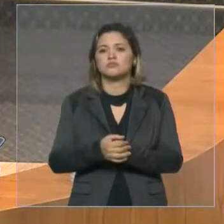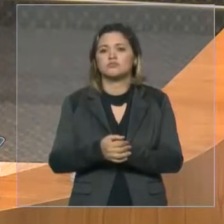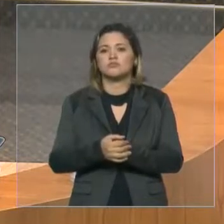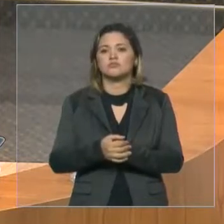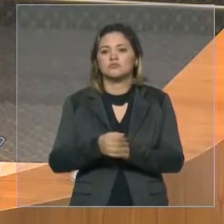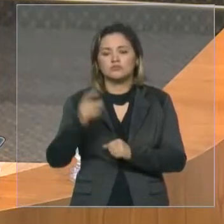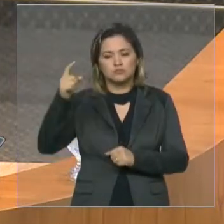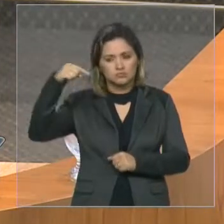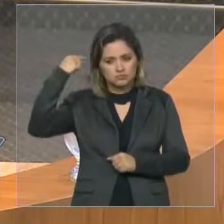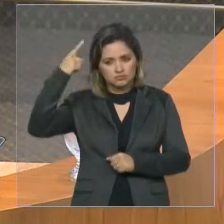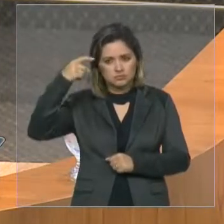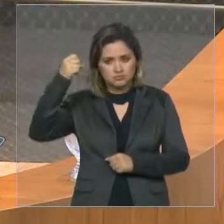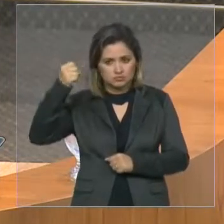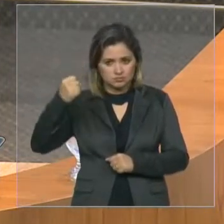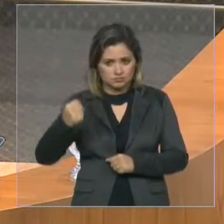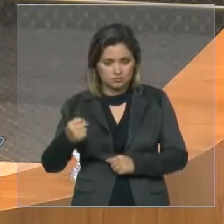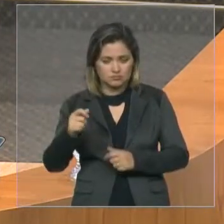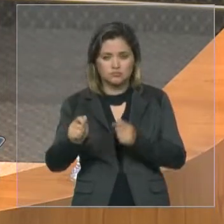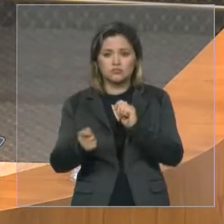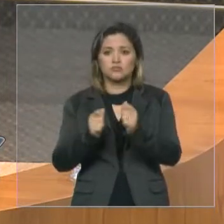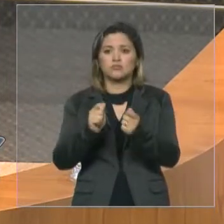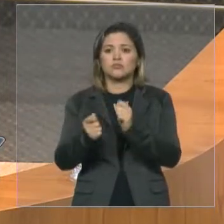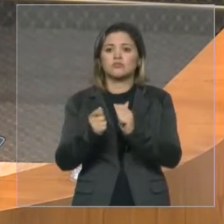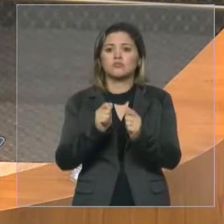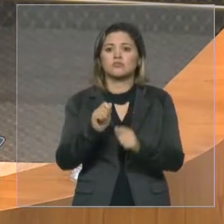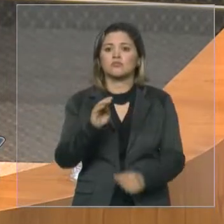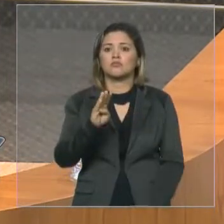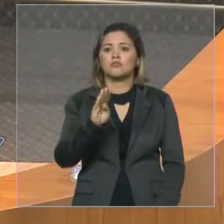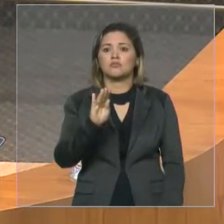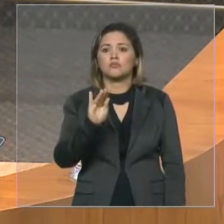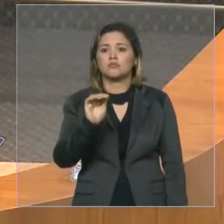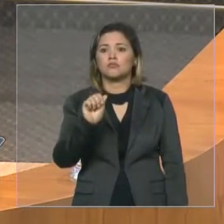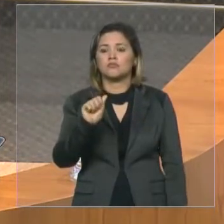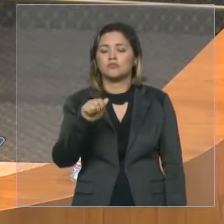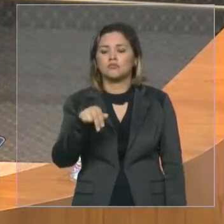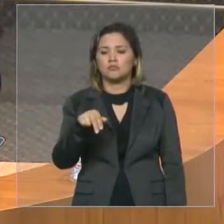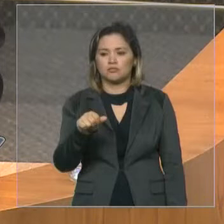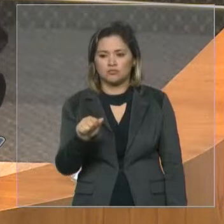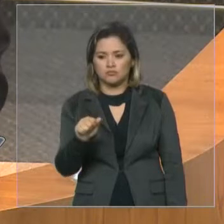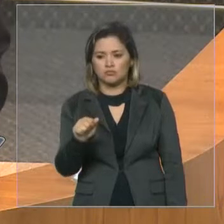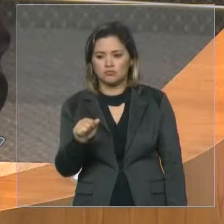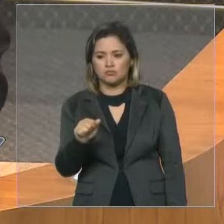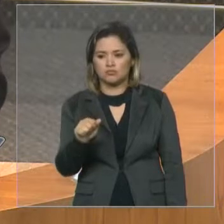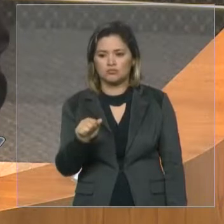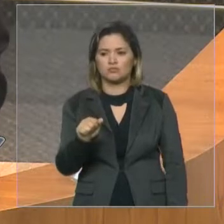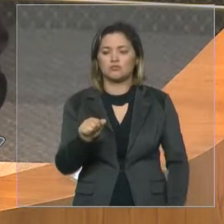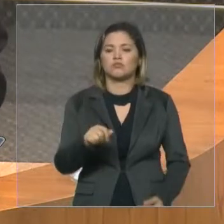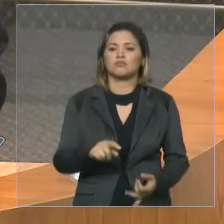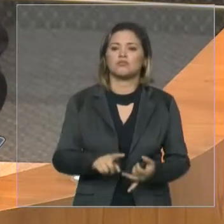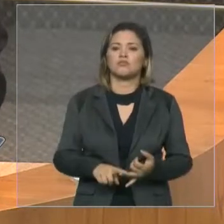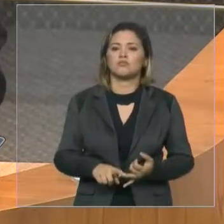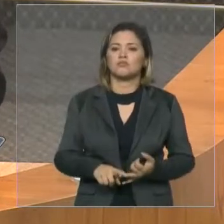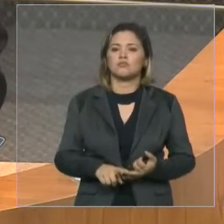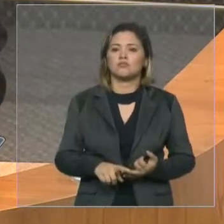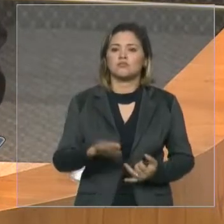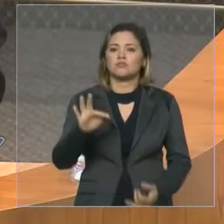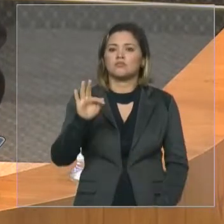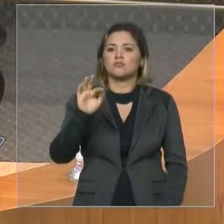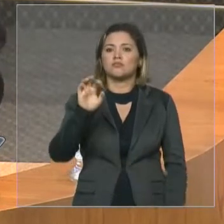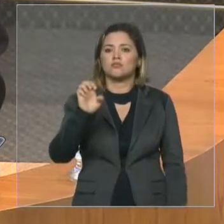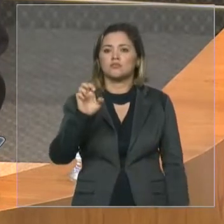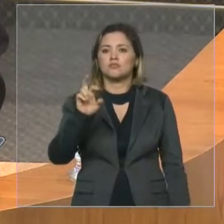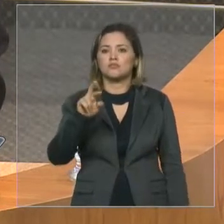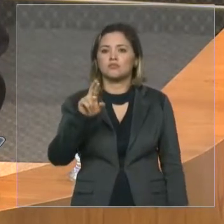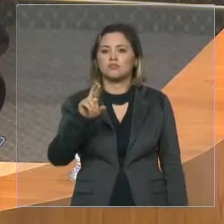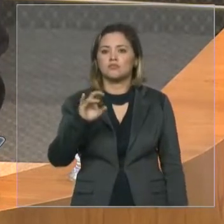que lá não tem outra coisa. Os terminais de ferribote da Ponta da Espera, que é milenar, secular, sei lá,